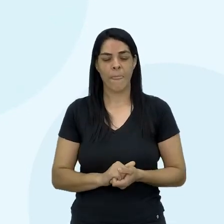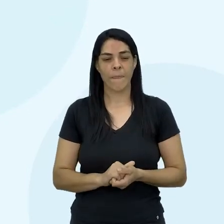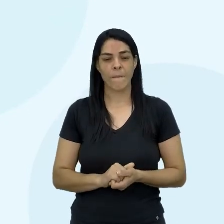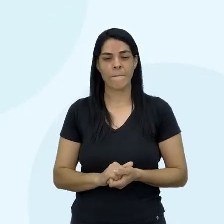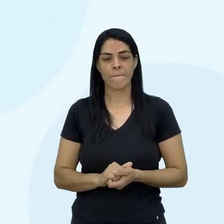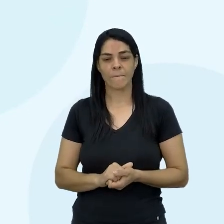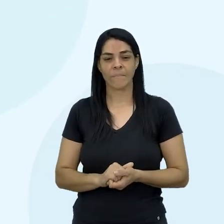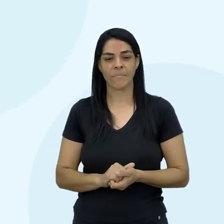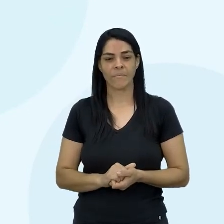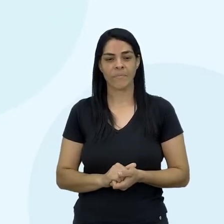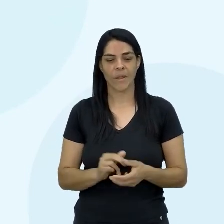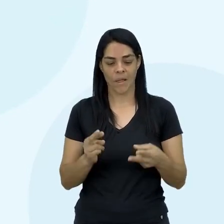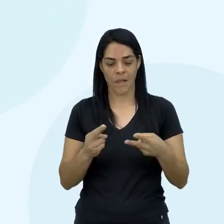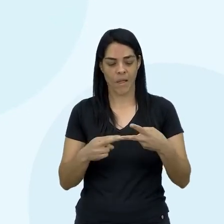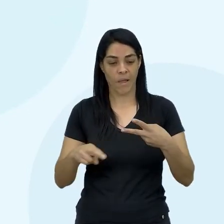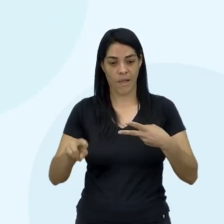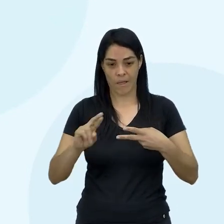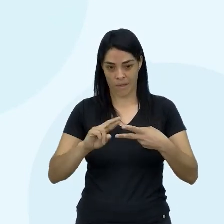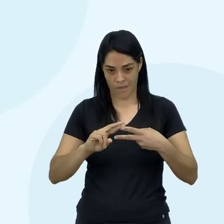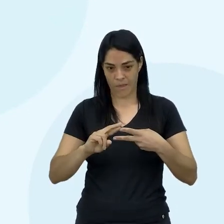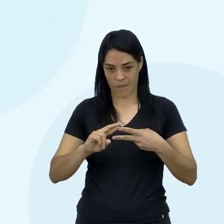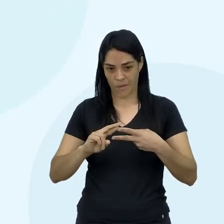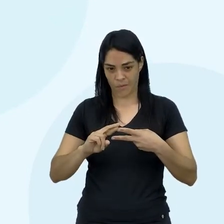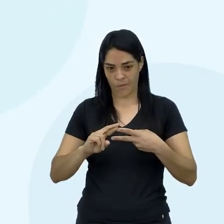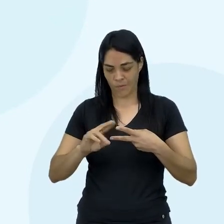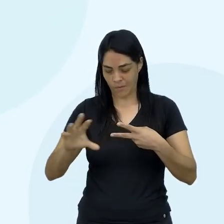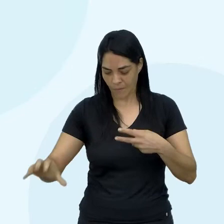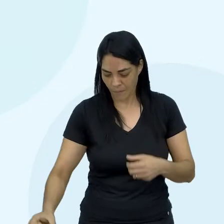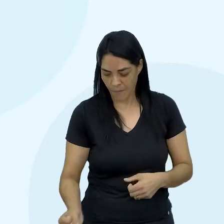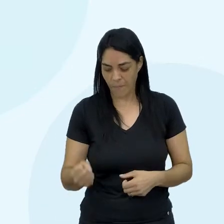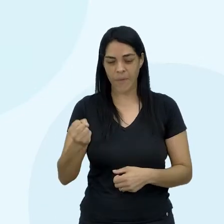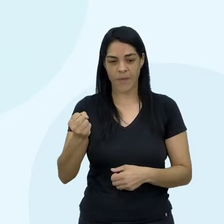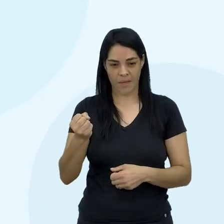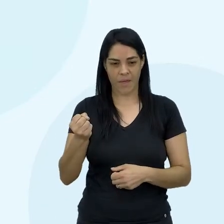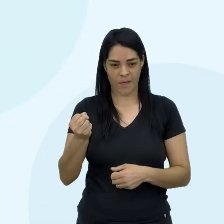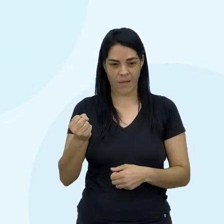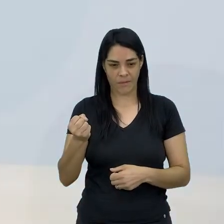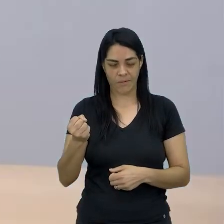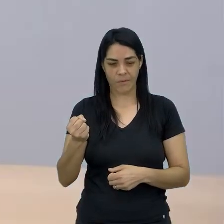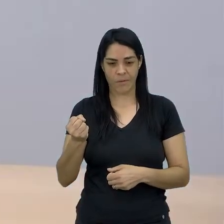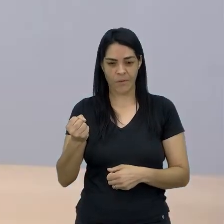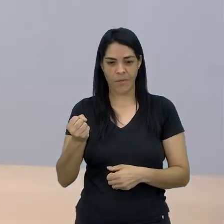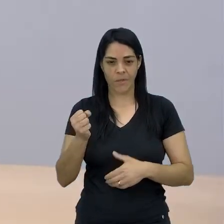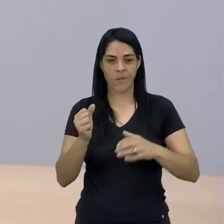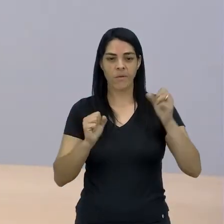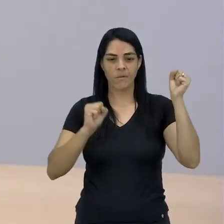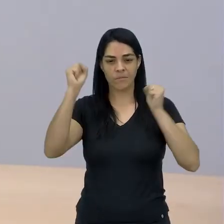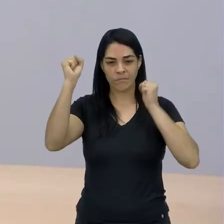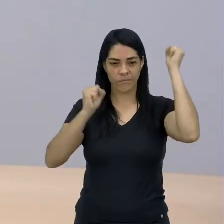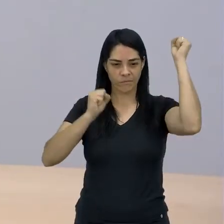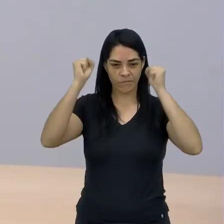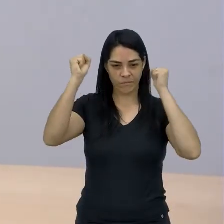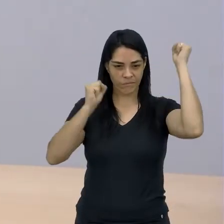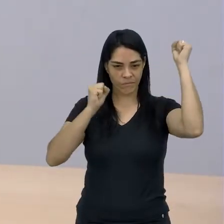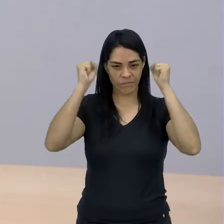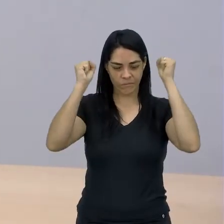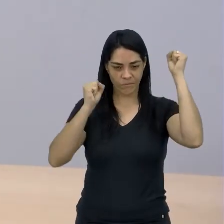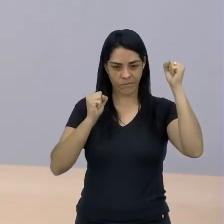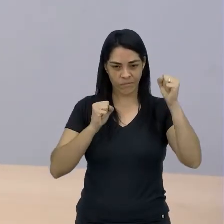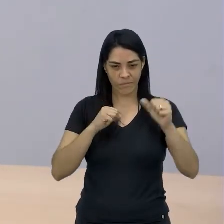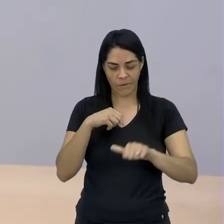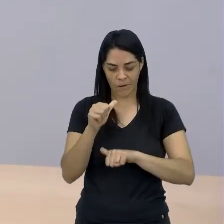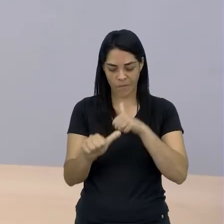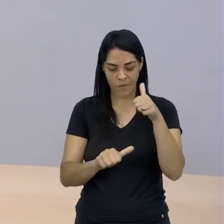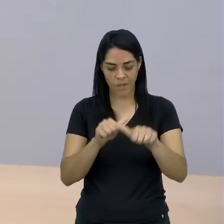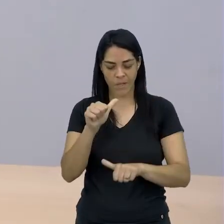Aqueles recursos que foram retirados da natureza passarão pela chamada indústria. E aí nós temos